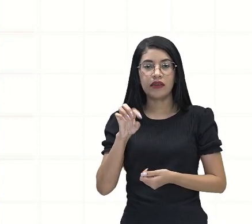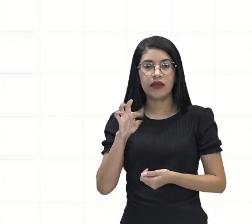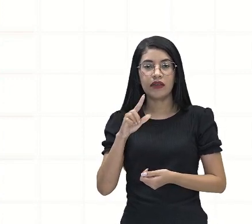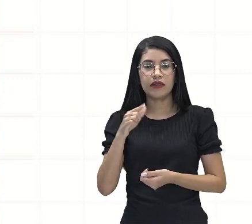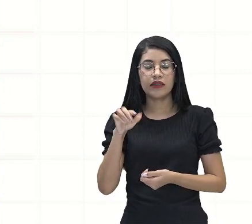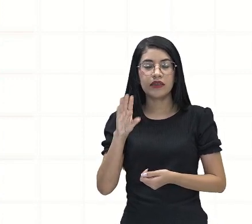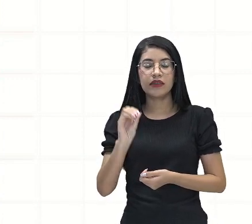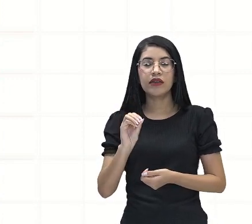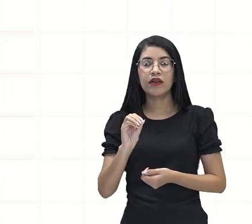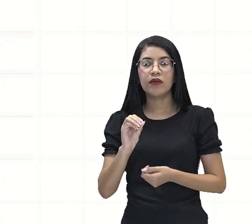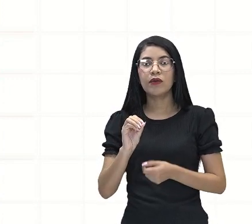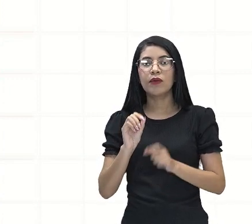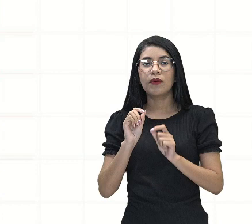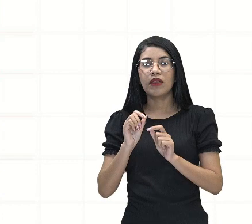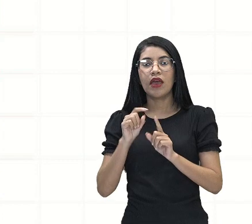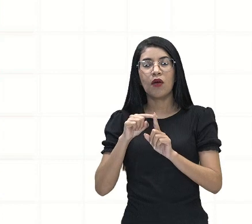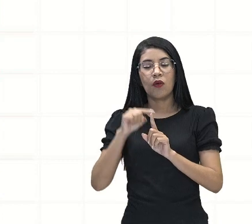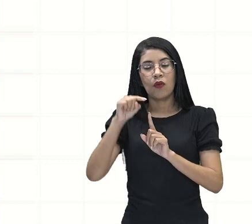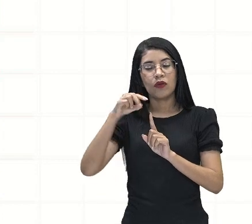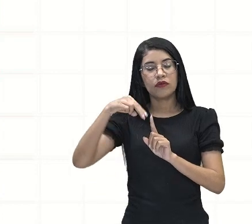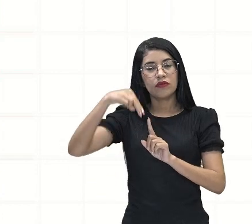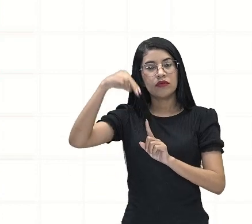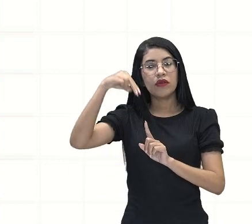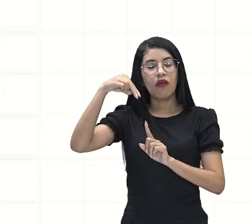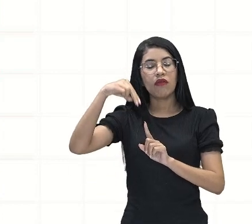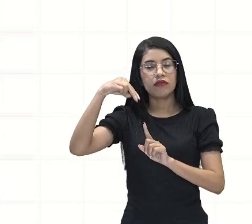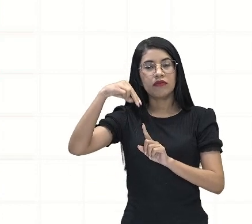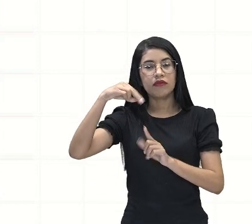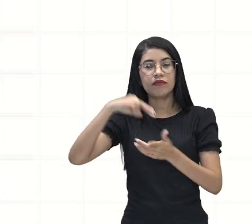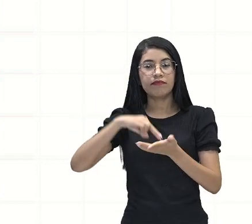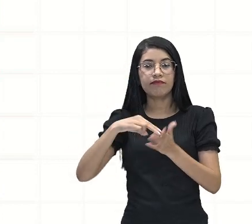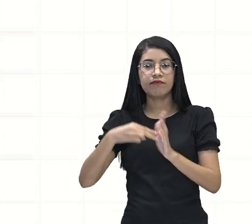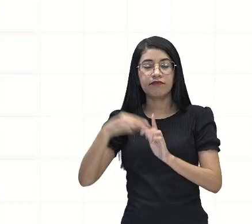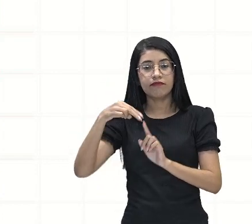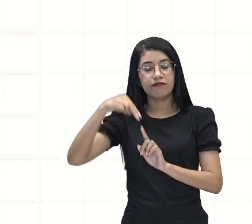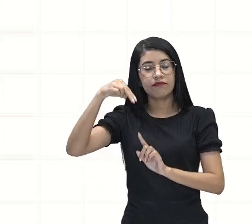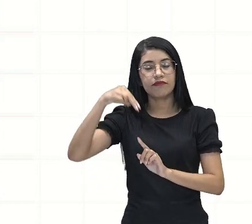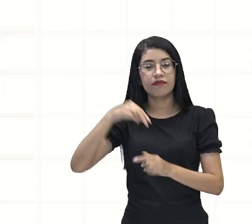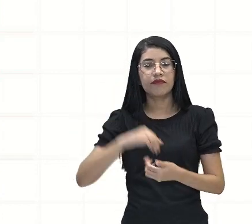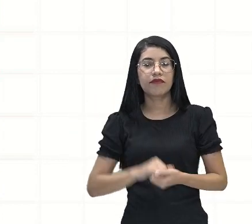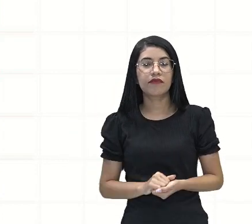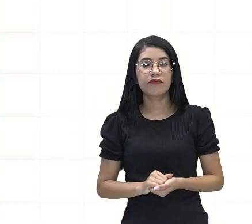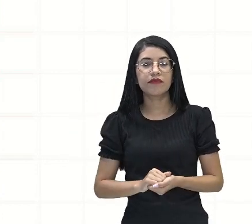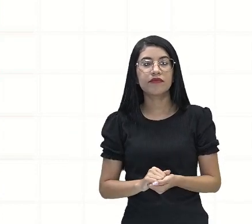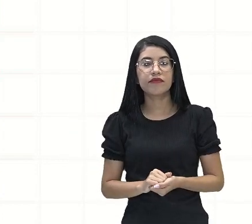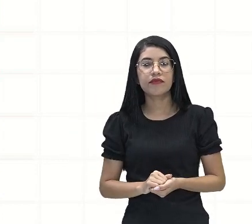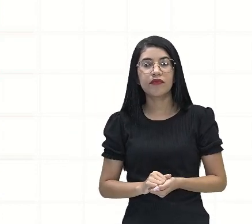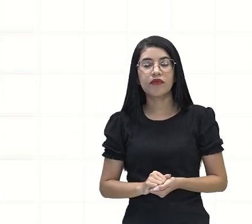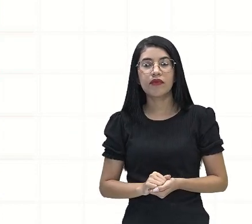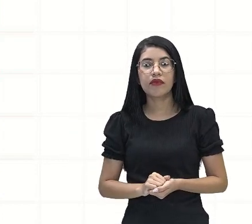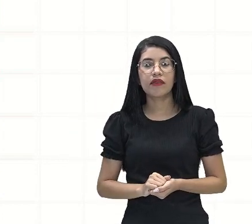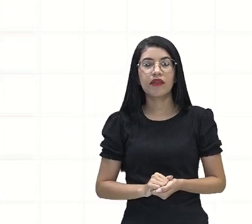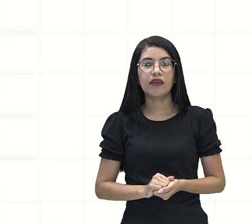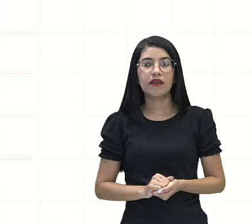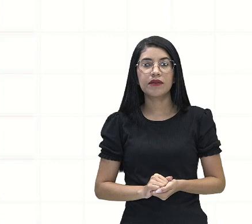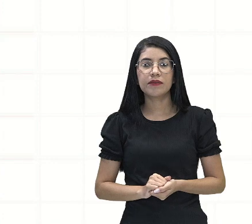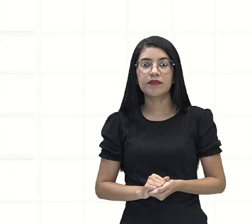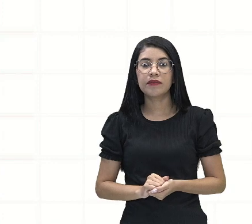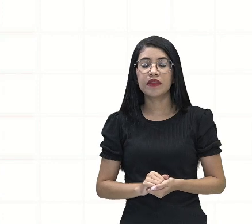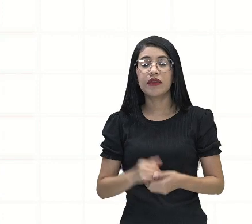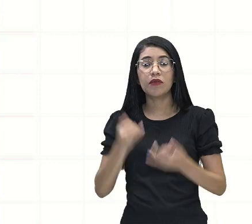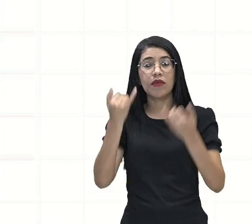direção do do do ponto Norte aí né no nosso mapa Tá bom então Quais as